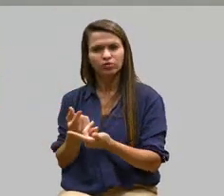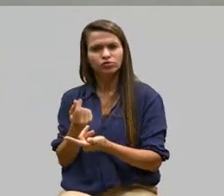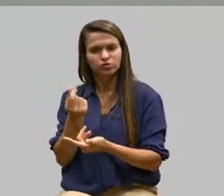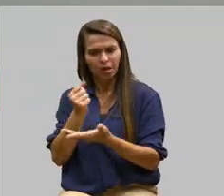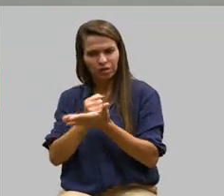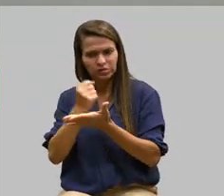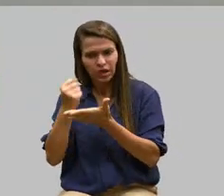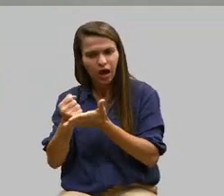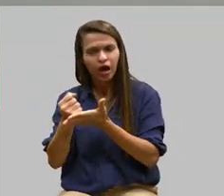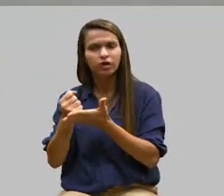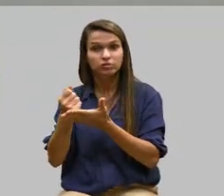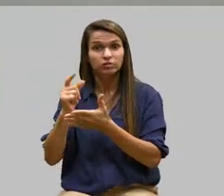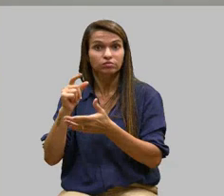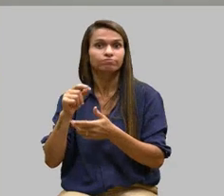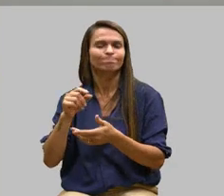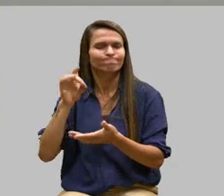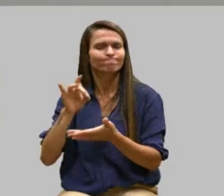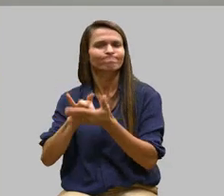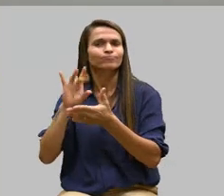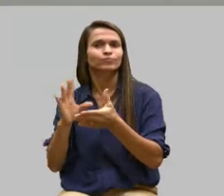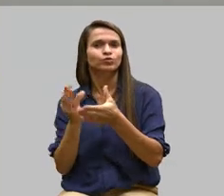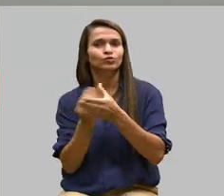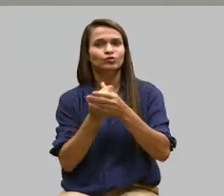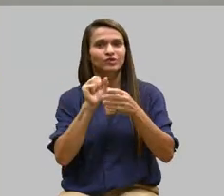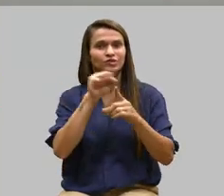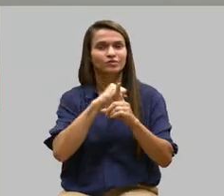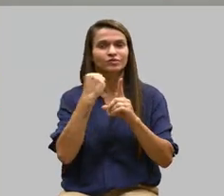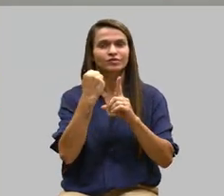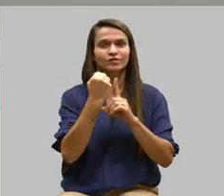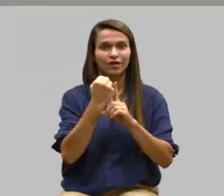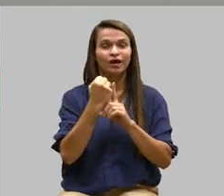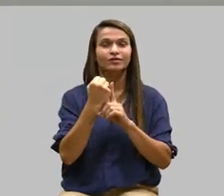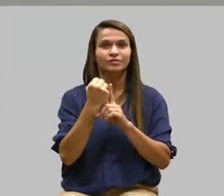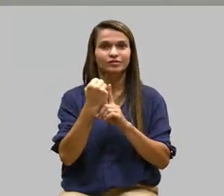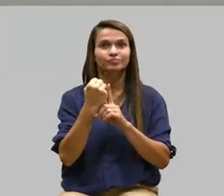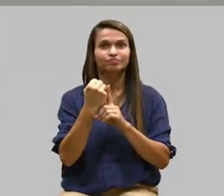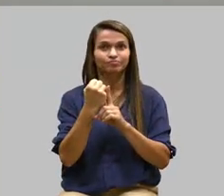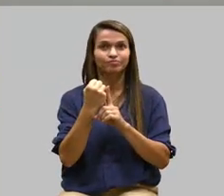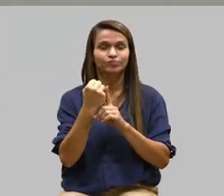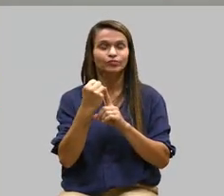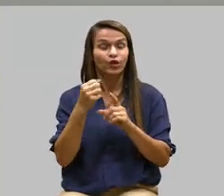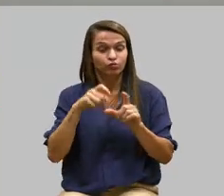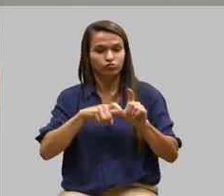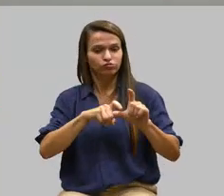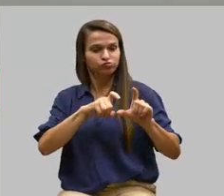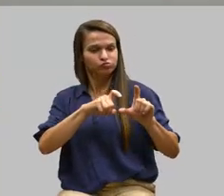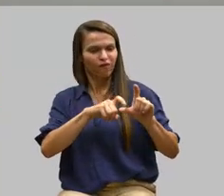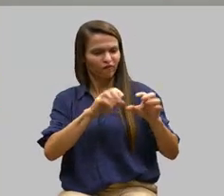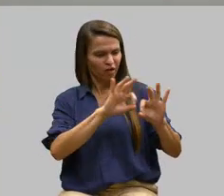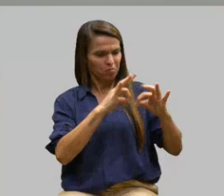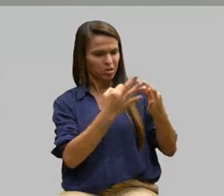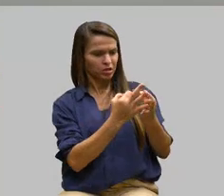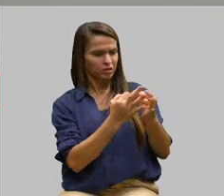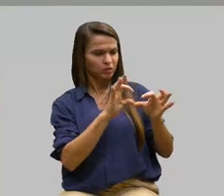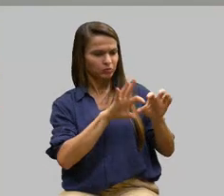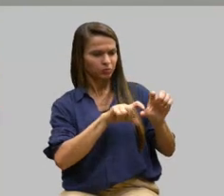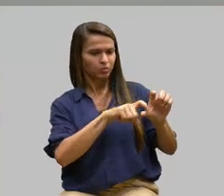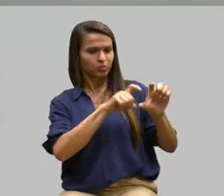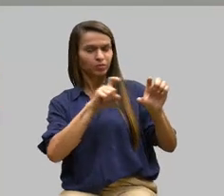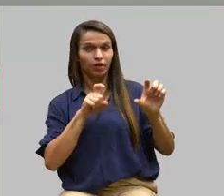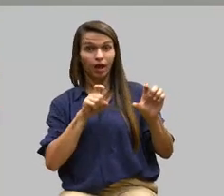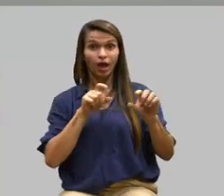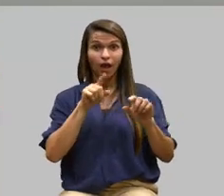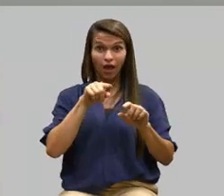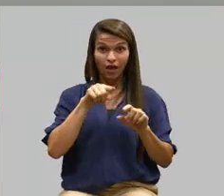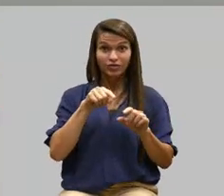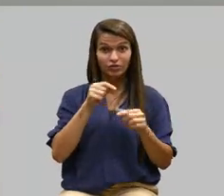está incluído na sociedade se torna-se independente de família é isso que nós